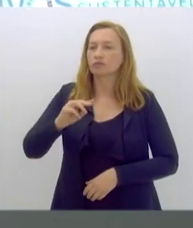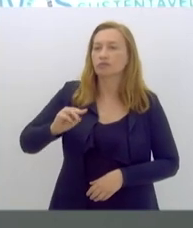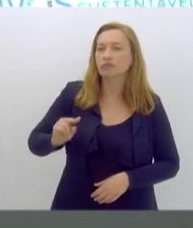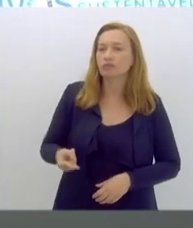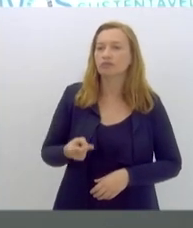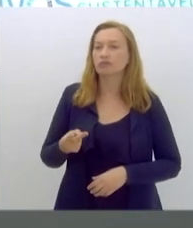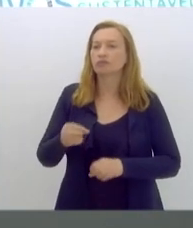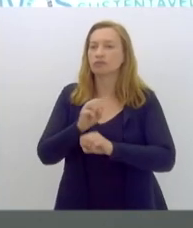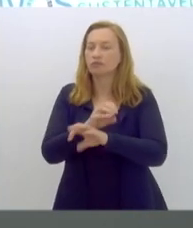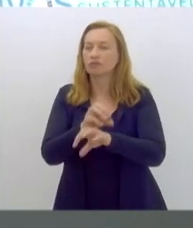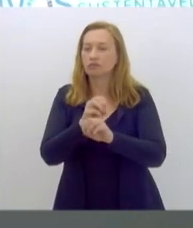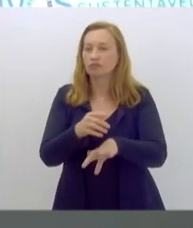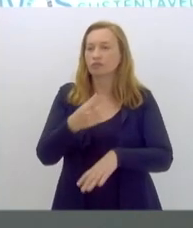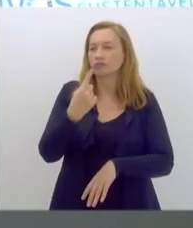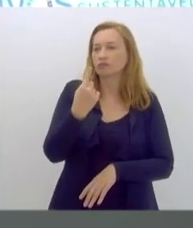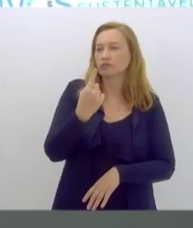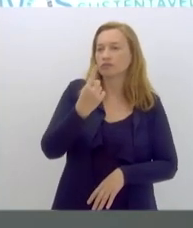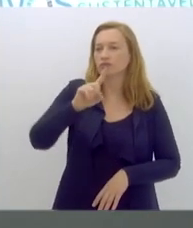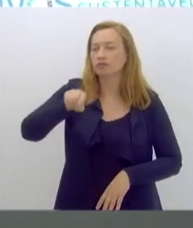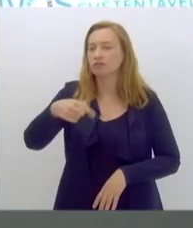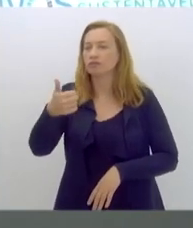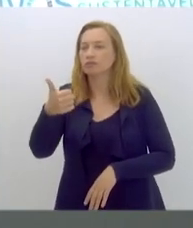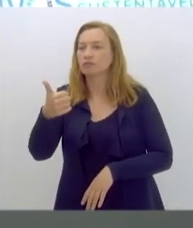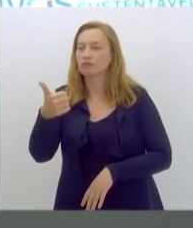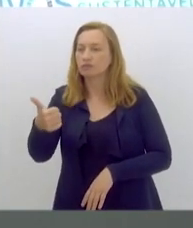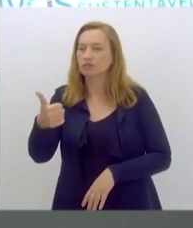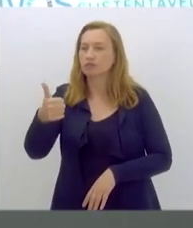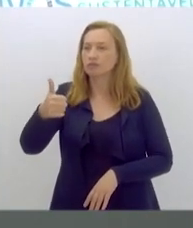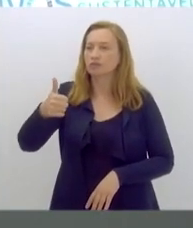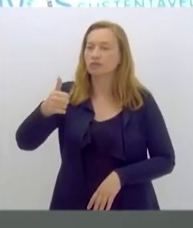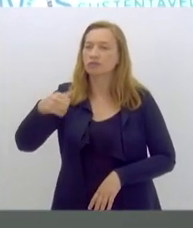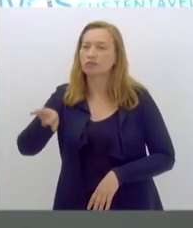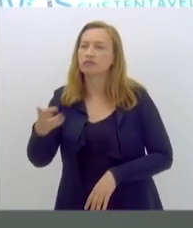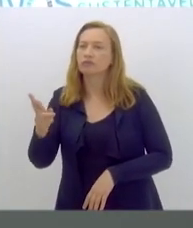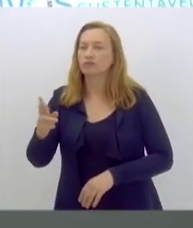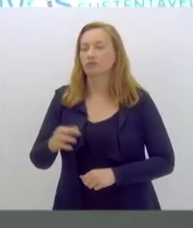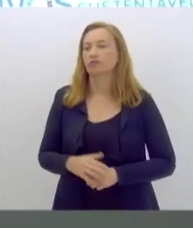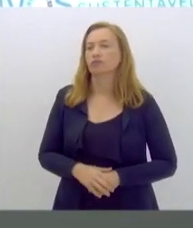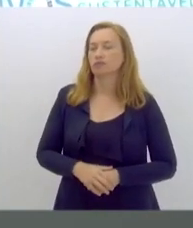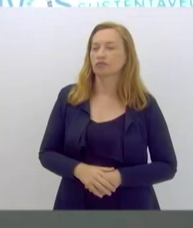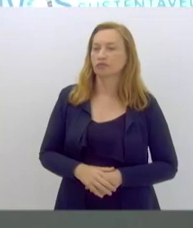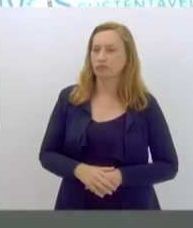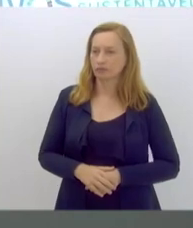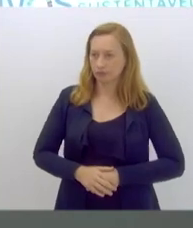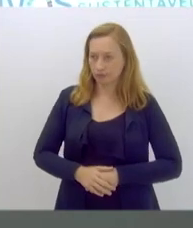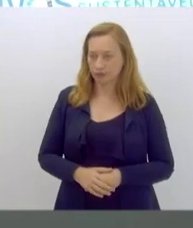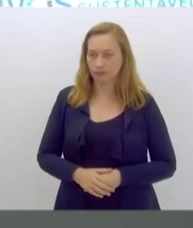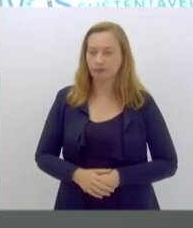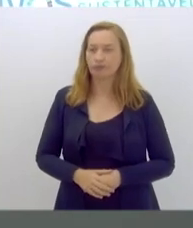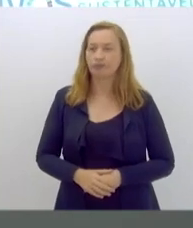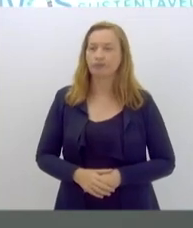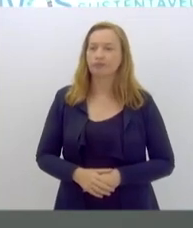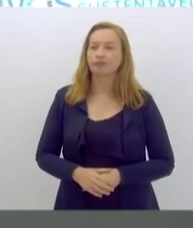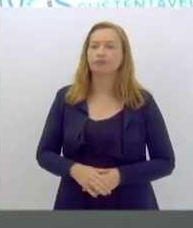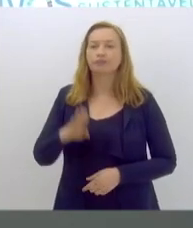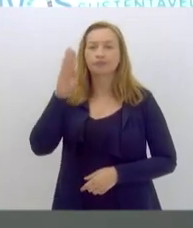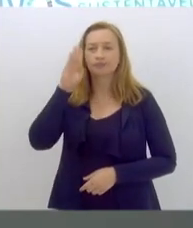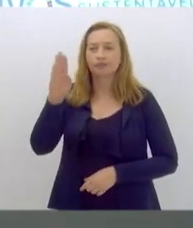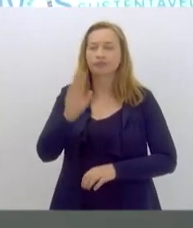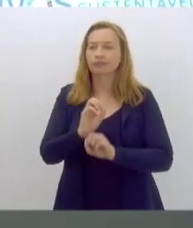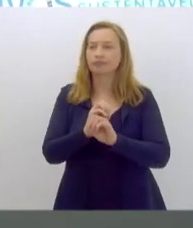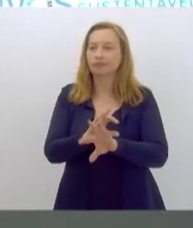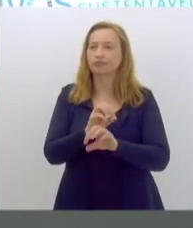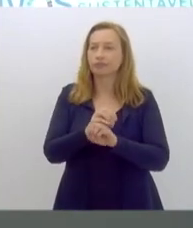1,1 bilhões porque educação tem uma concentração muito mais impessoal do que propriamente nas ações o principal